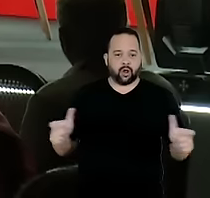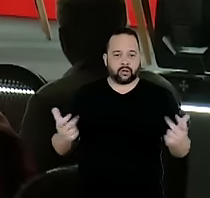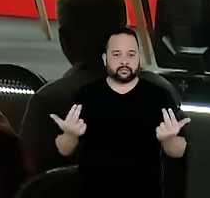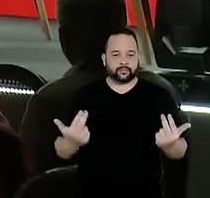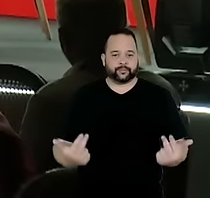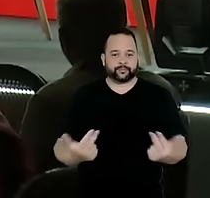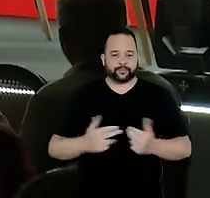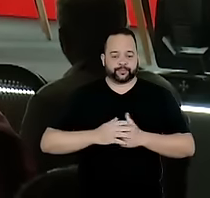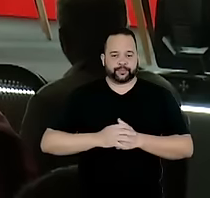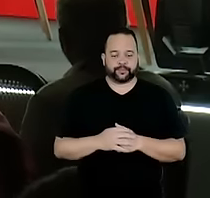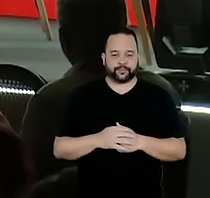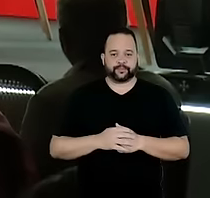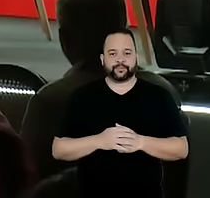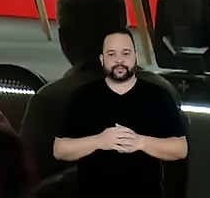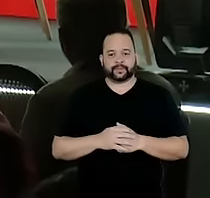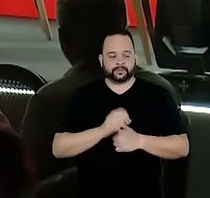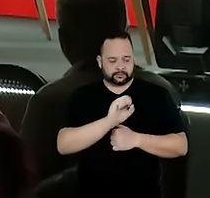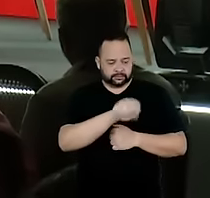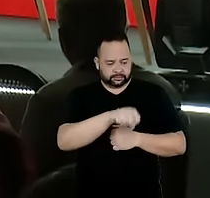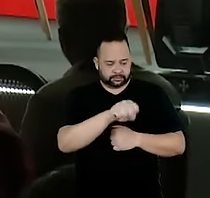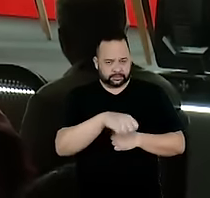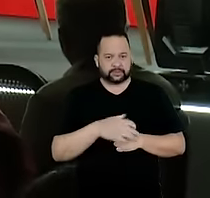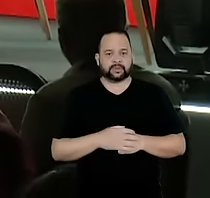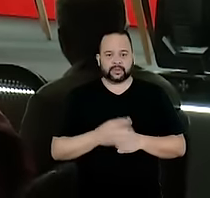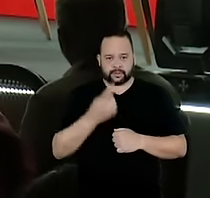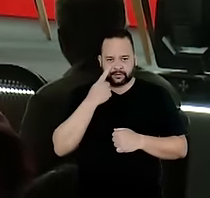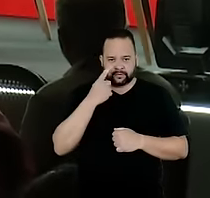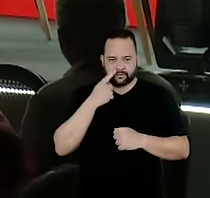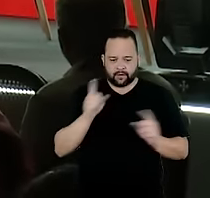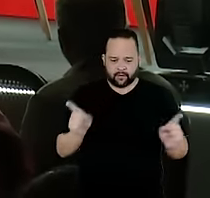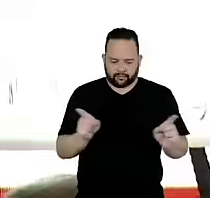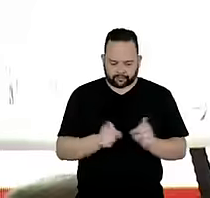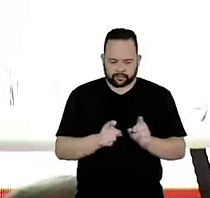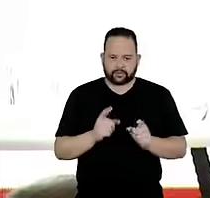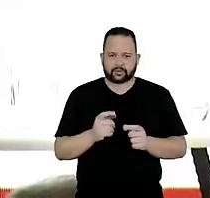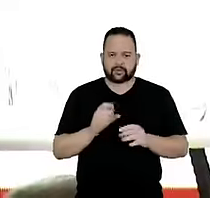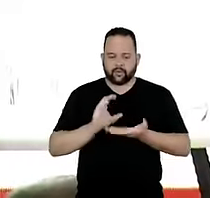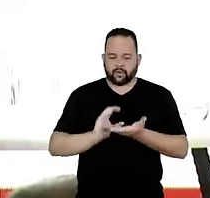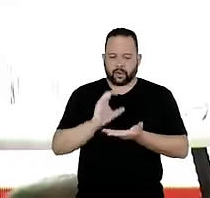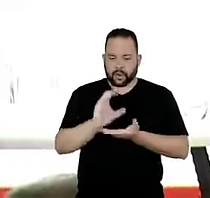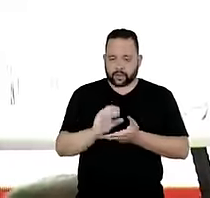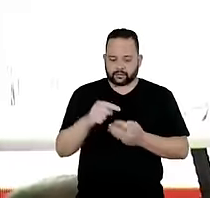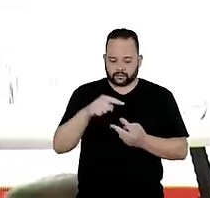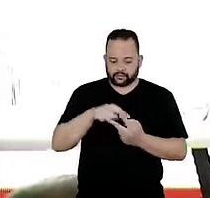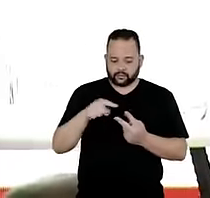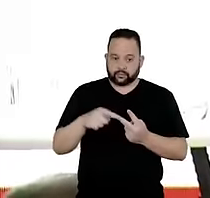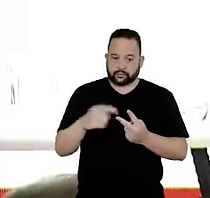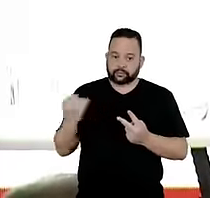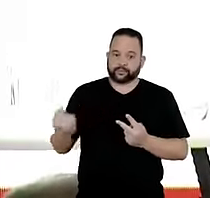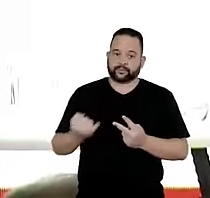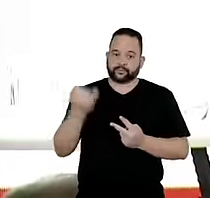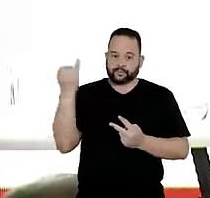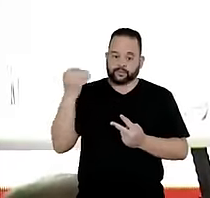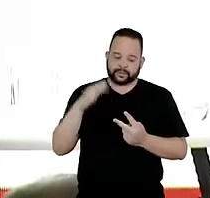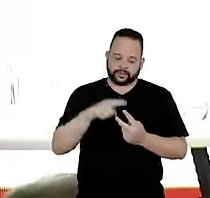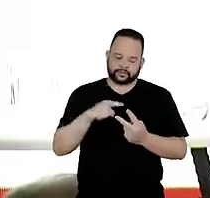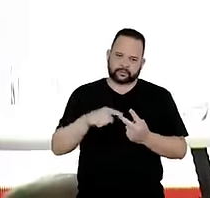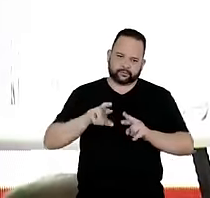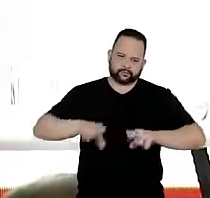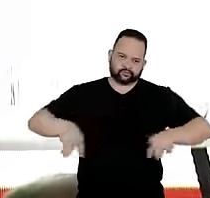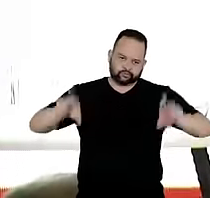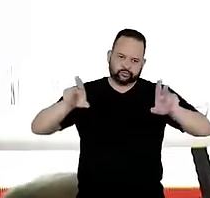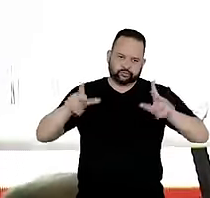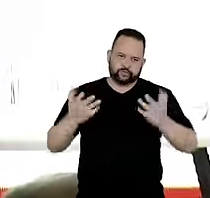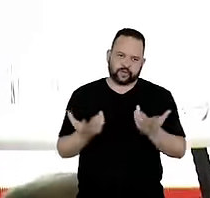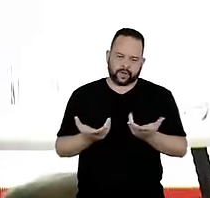mas o crédito a gente vai ver rapidamente aqui são dois componentes muito importante nem todo crédito é igual a gente sabe E o mercado não é tão